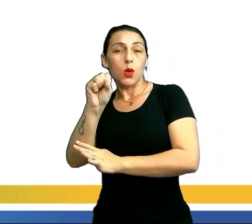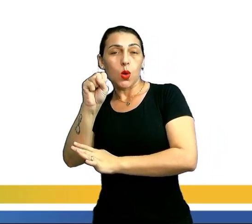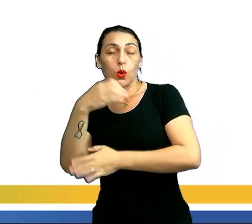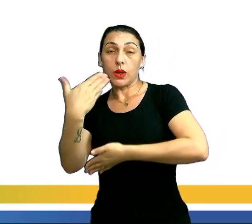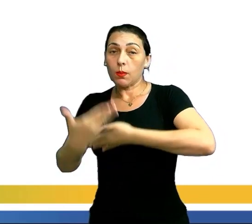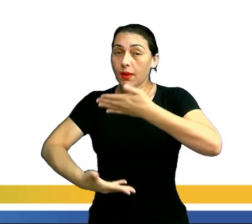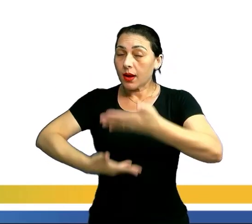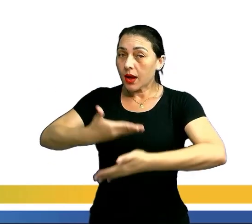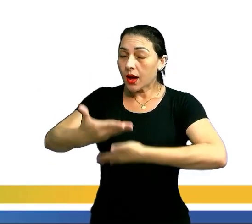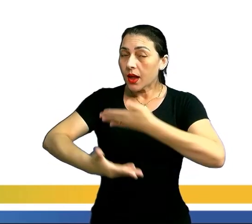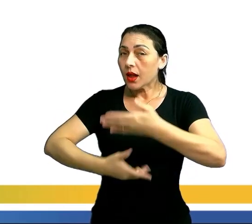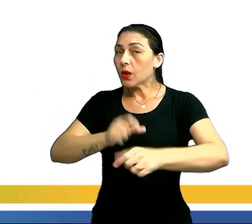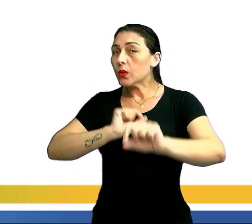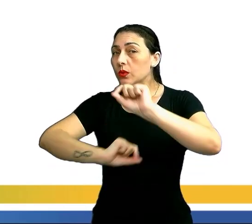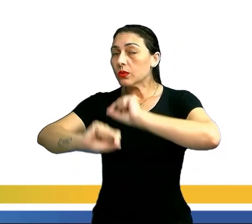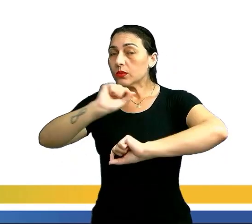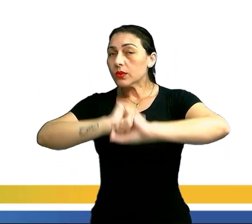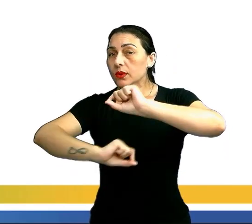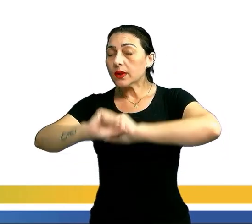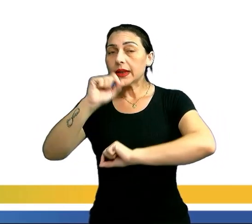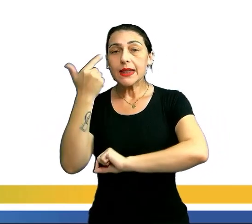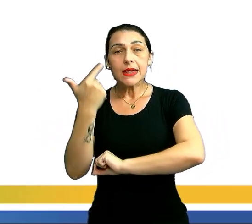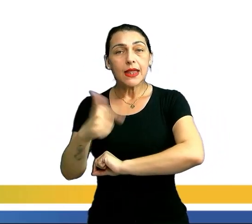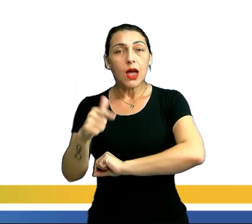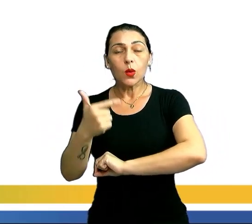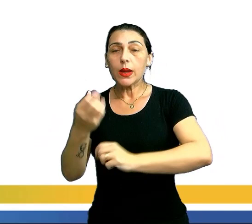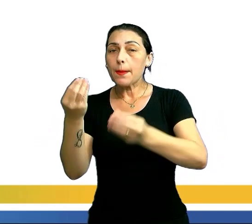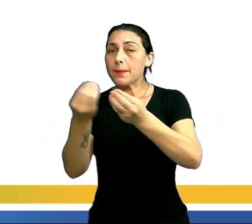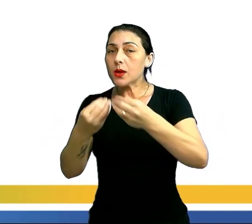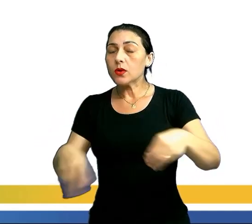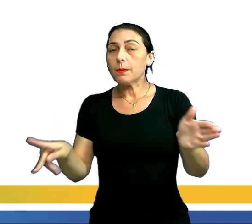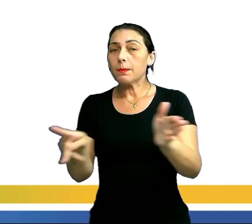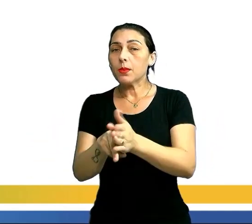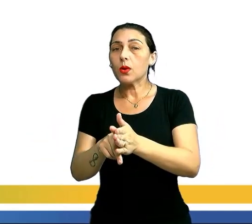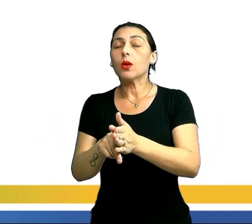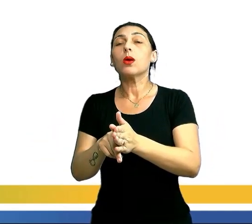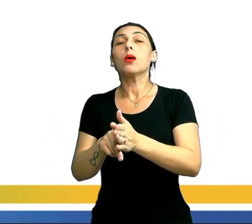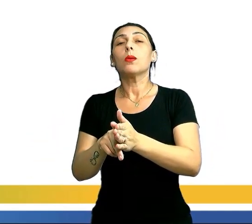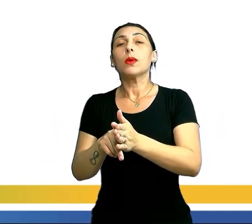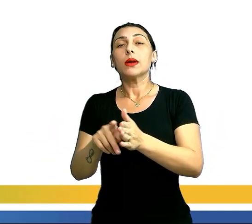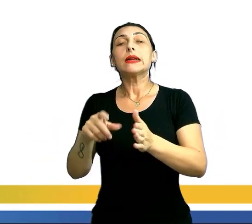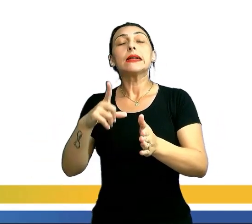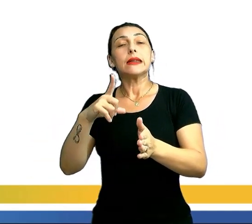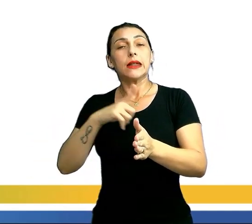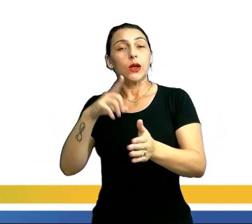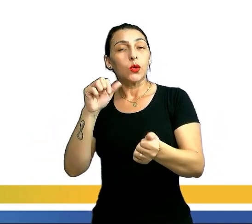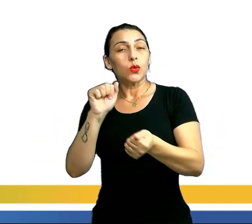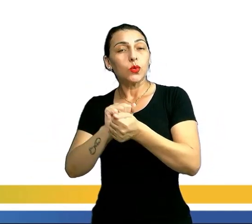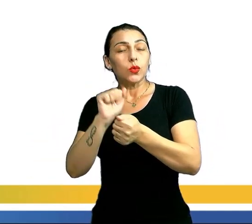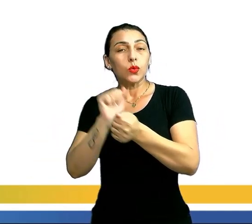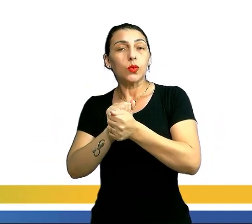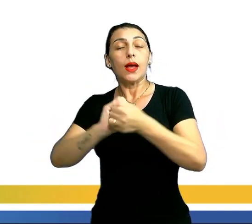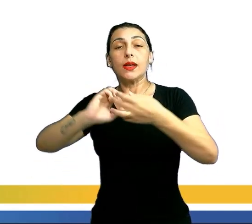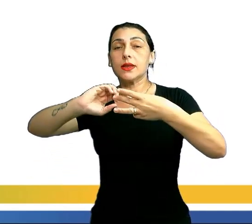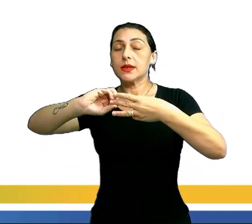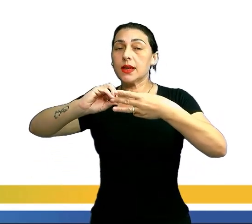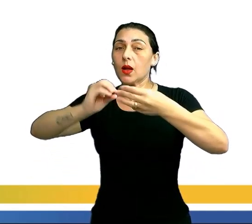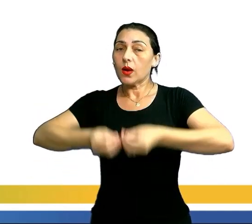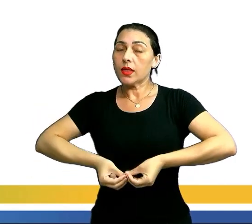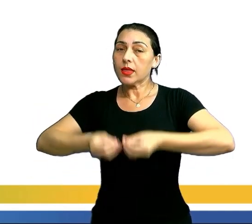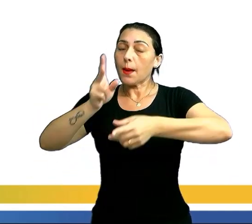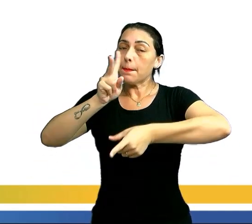Simbiose é uma relação em que não há prejuízo para as partes envolvidas, pela qual a célula